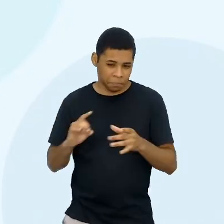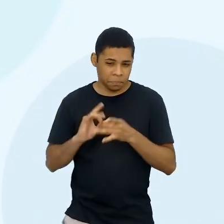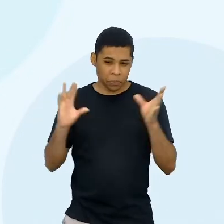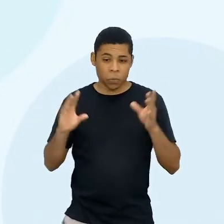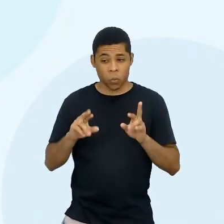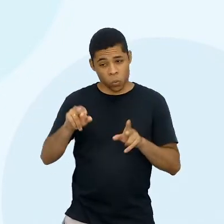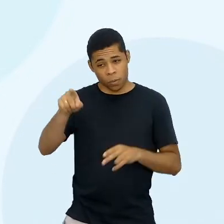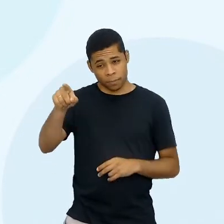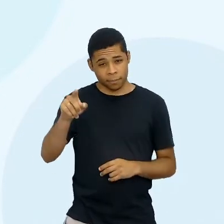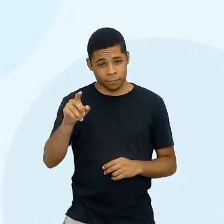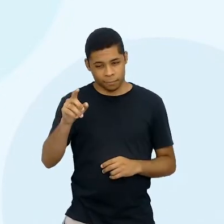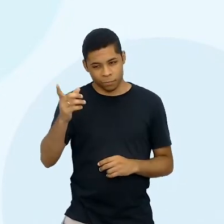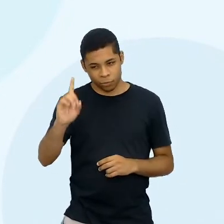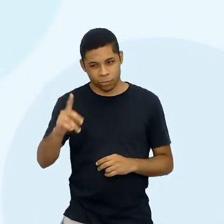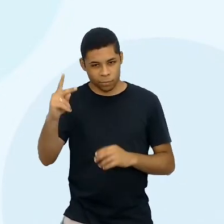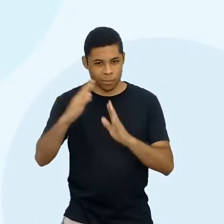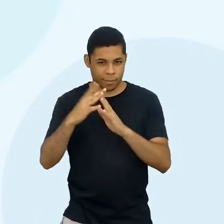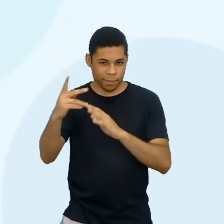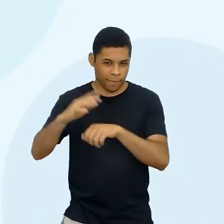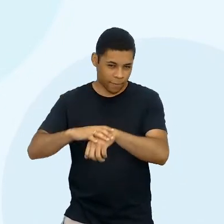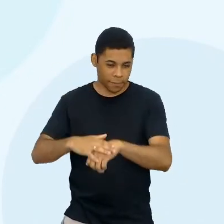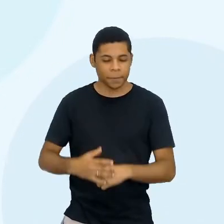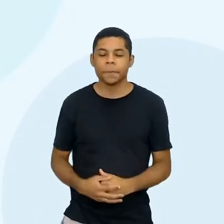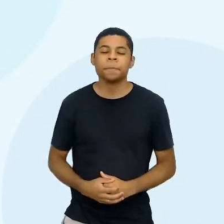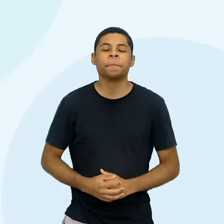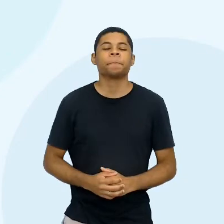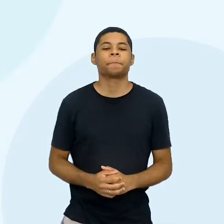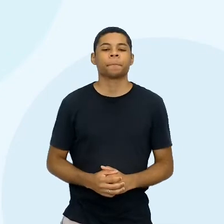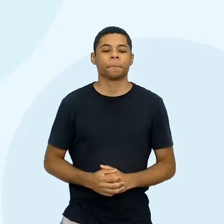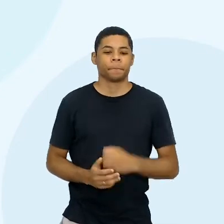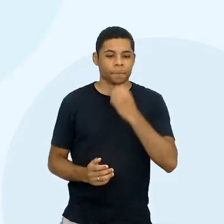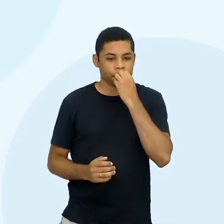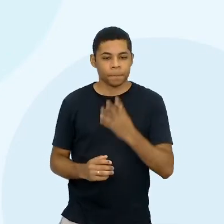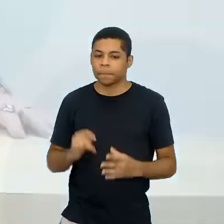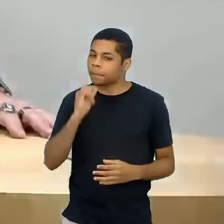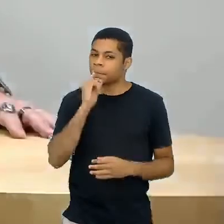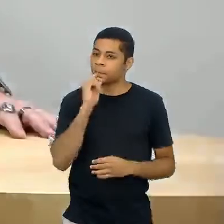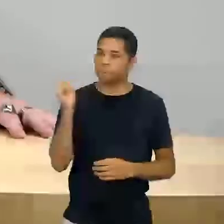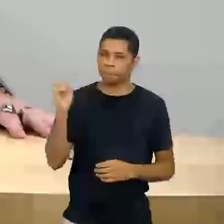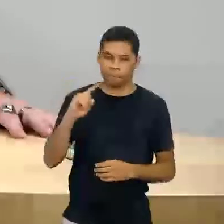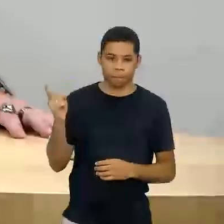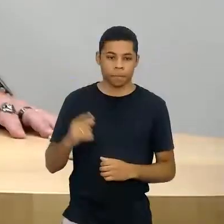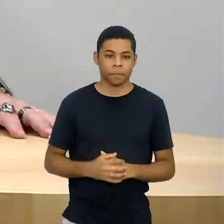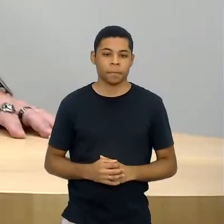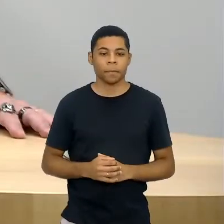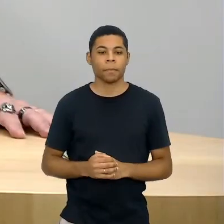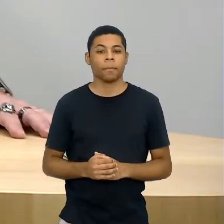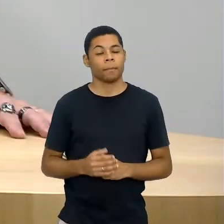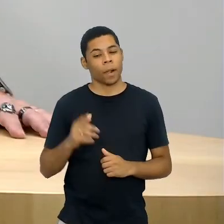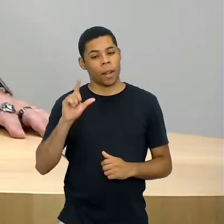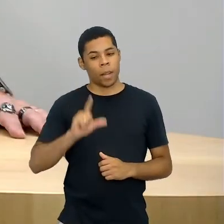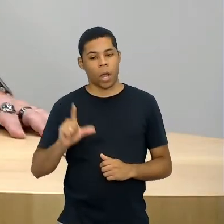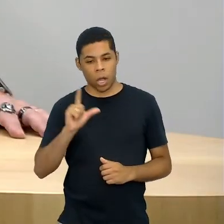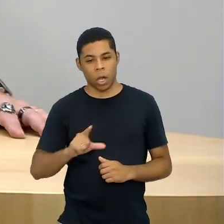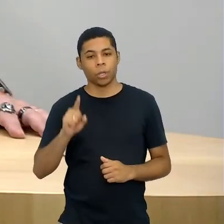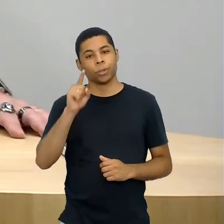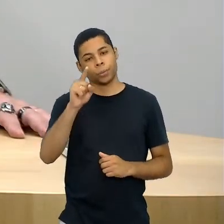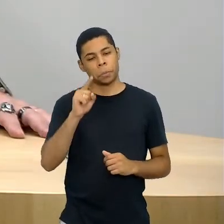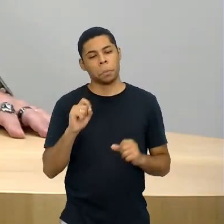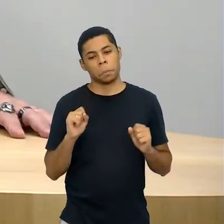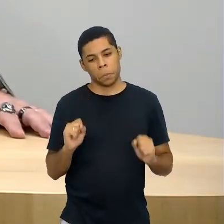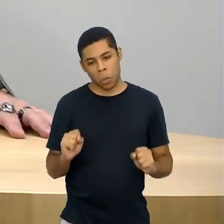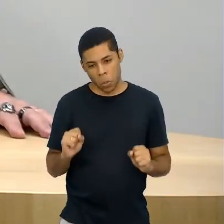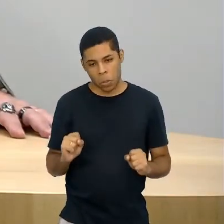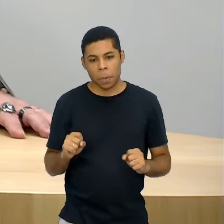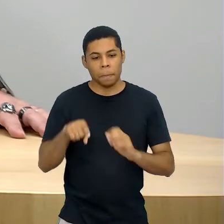meu querido diretor deve fazer aí na casa dele, certo? Então tá aí, ó, alguns exemplos de rochas. Logicamente você pode,